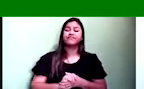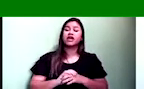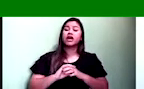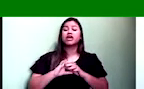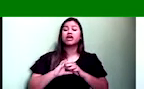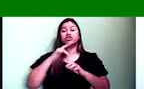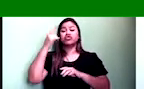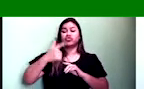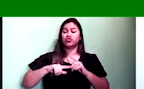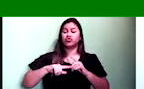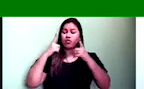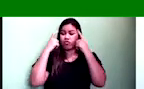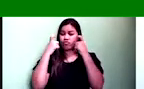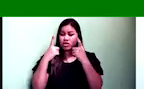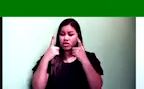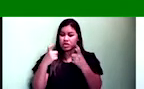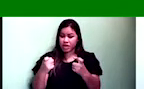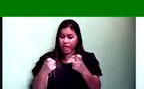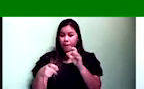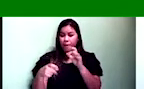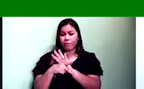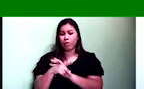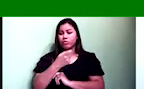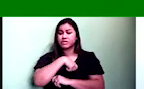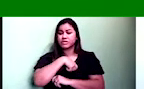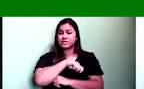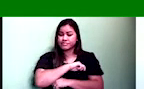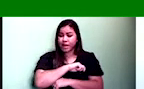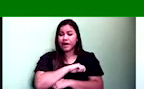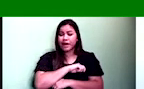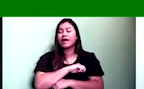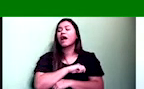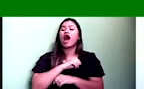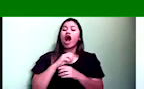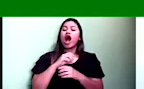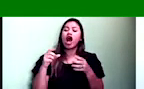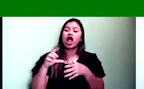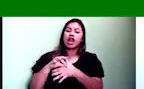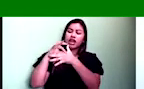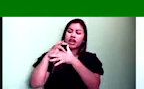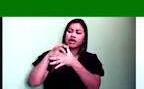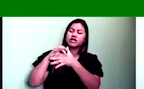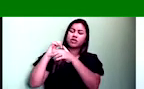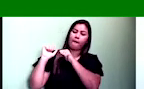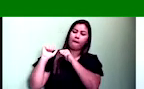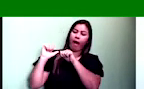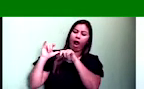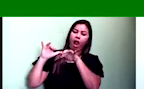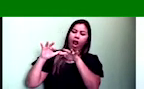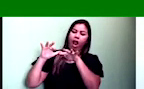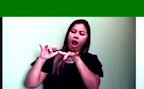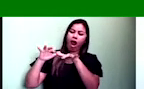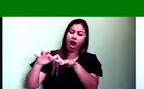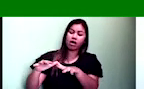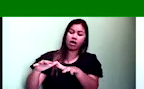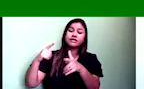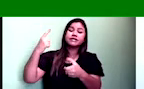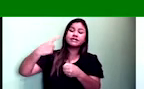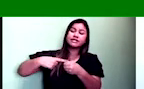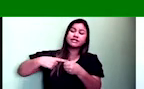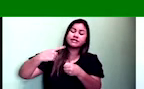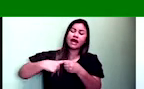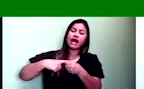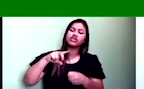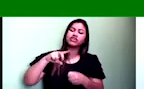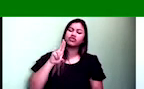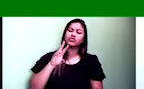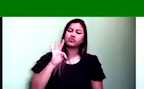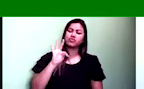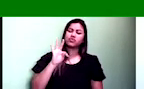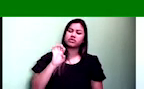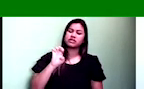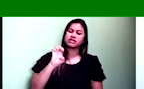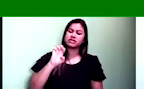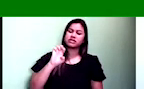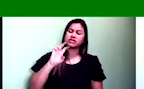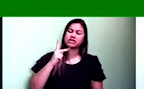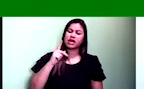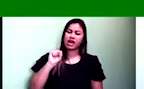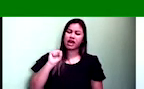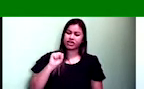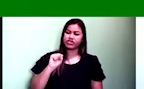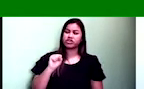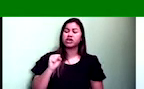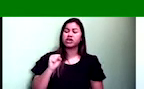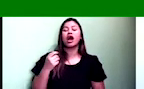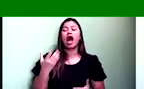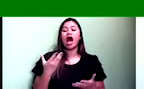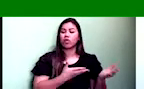principais nações europeias reuniram-se na cidade de Utrecht, em 1713-14. Tal evento chamou